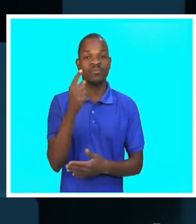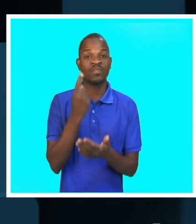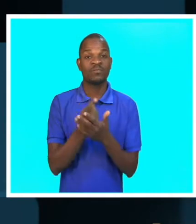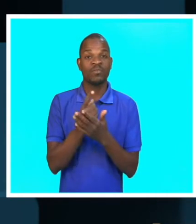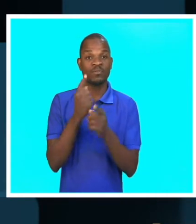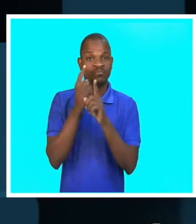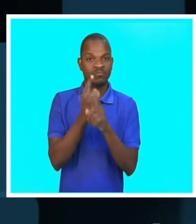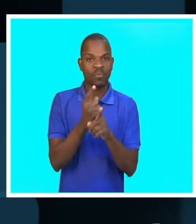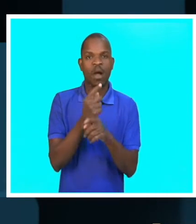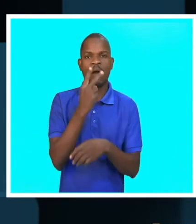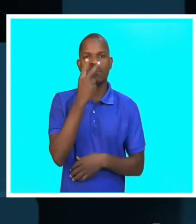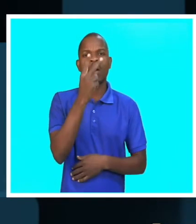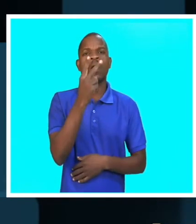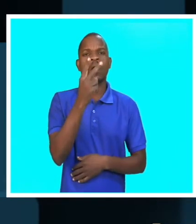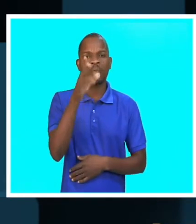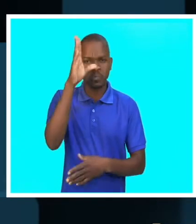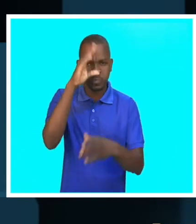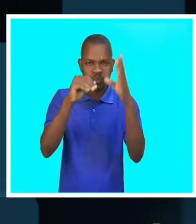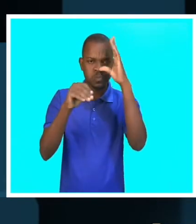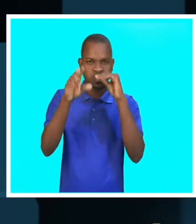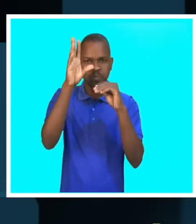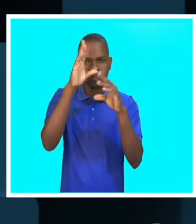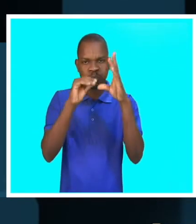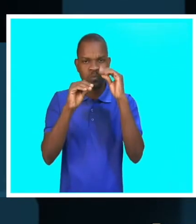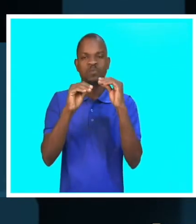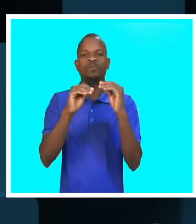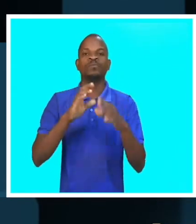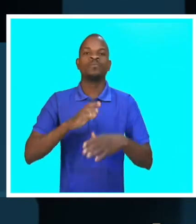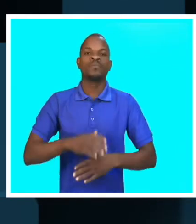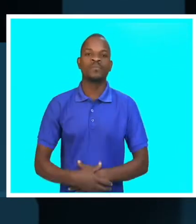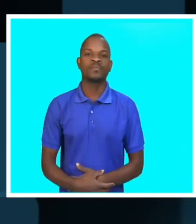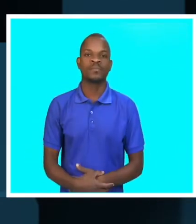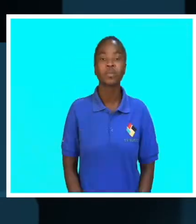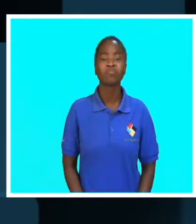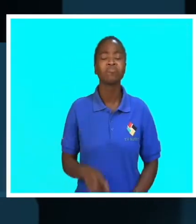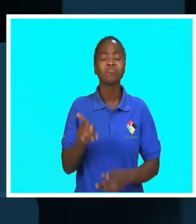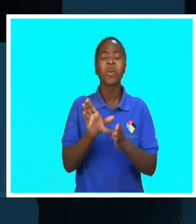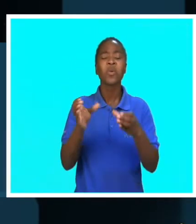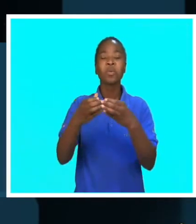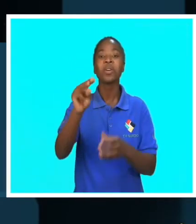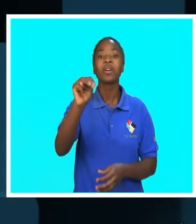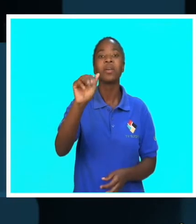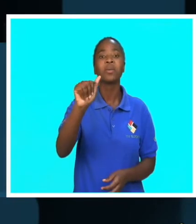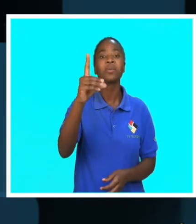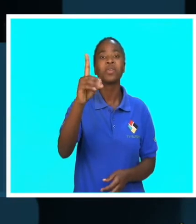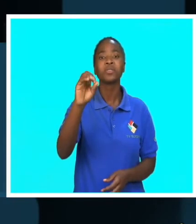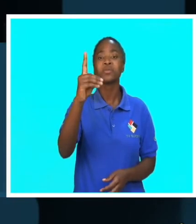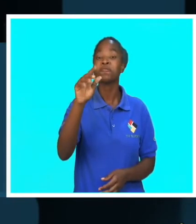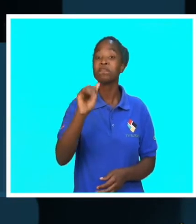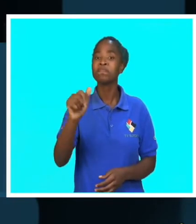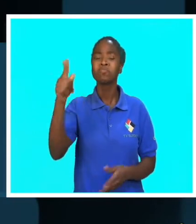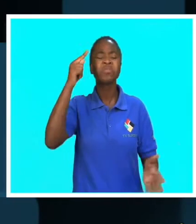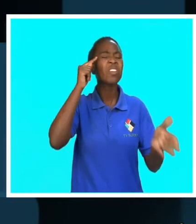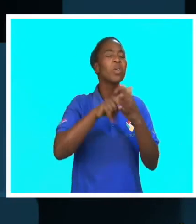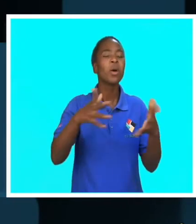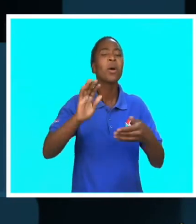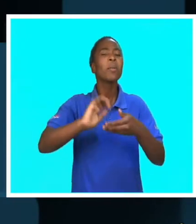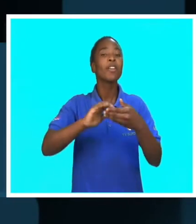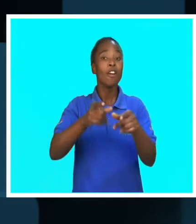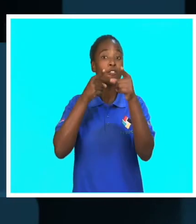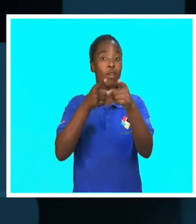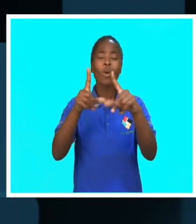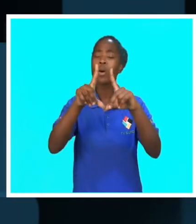dali com alguma coisa, sair dali com alguma ideia, sair dali com uma expectativa. A sátira é o estilo escolhido pelos